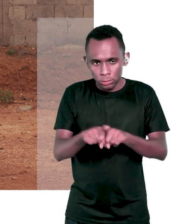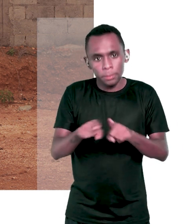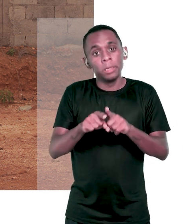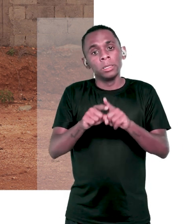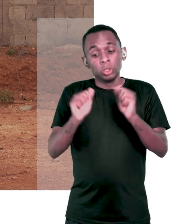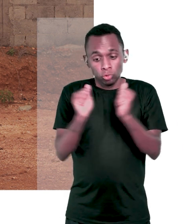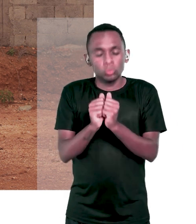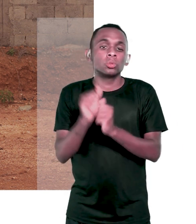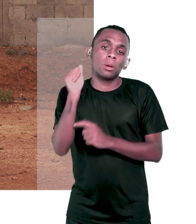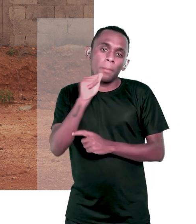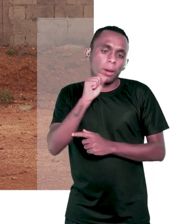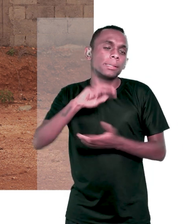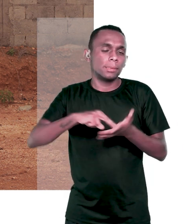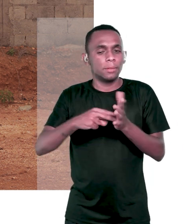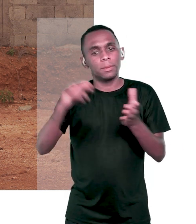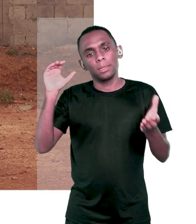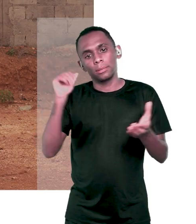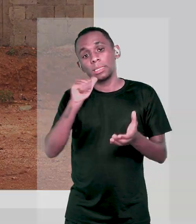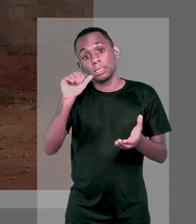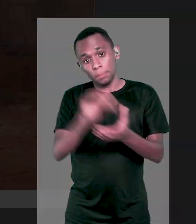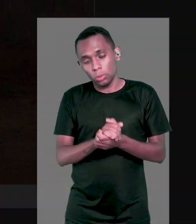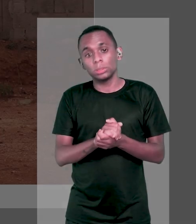E em seguida